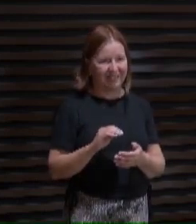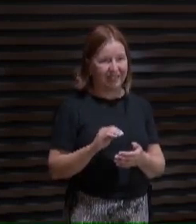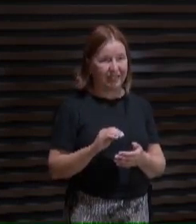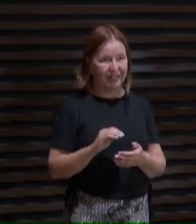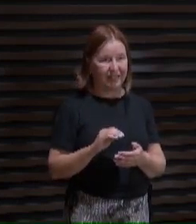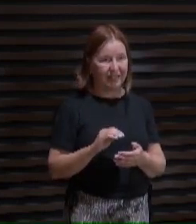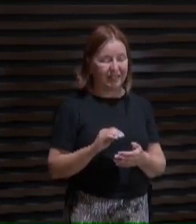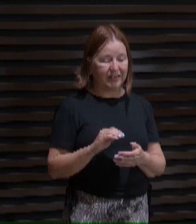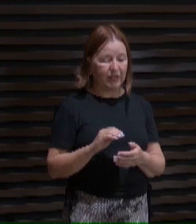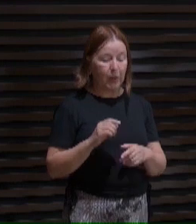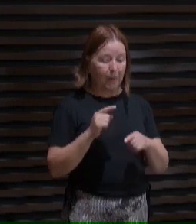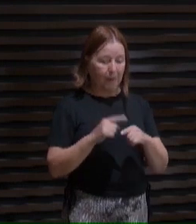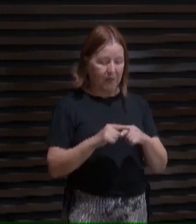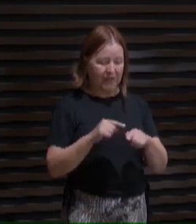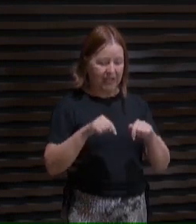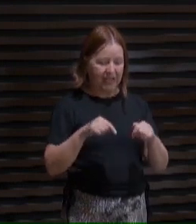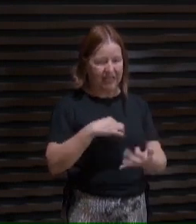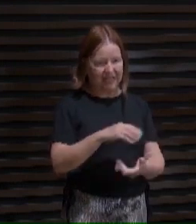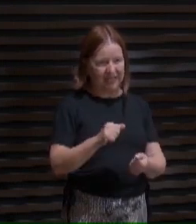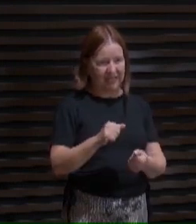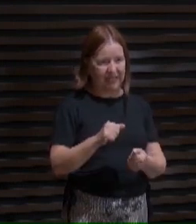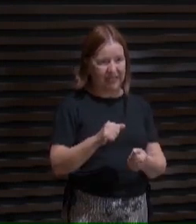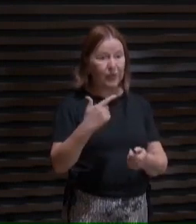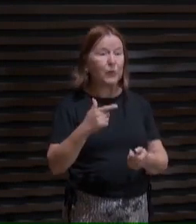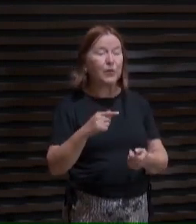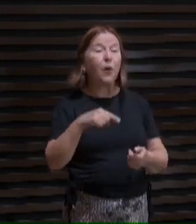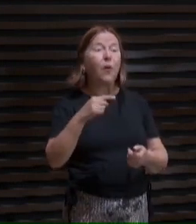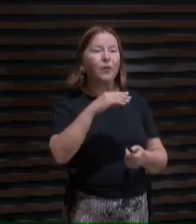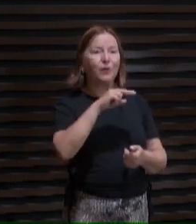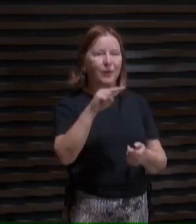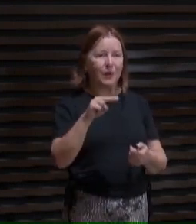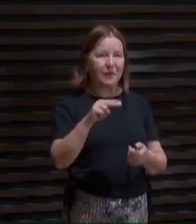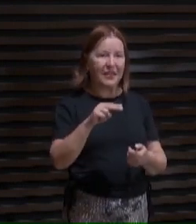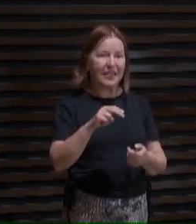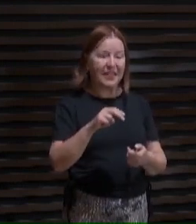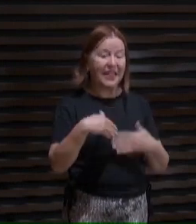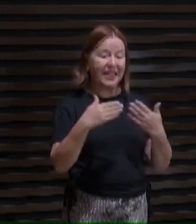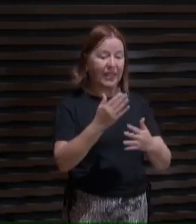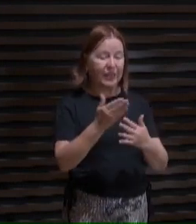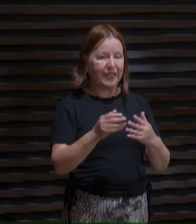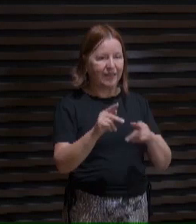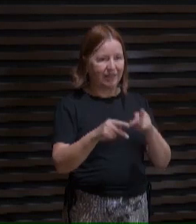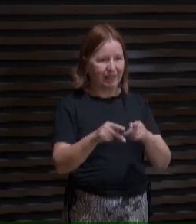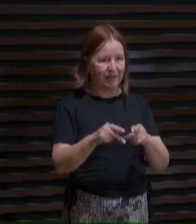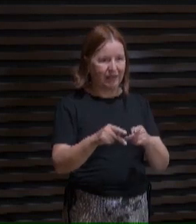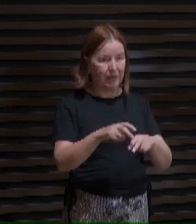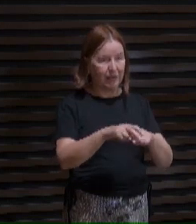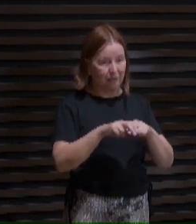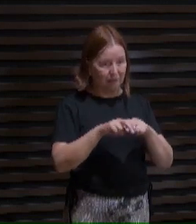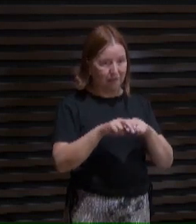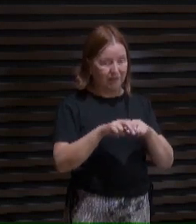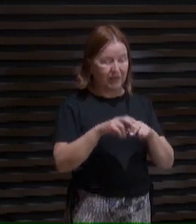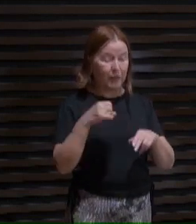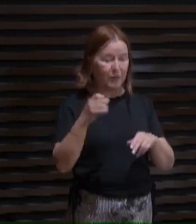porque debaixo da terra nenhum outro nome foi dado entre os homens, pelo qual importa que sejamos salvos. Na